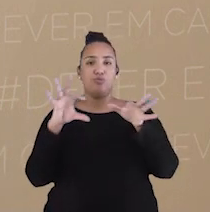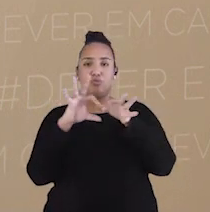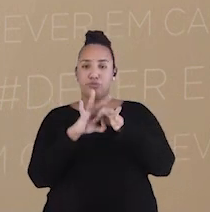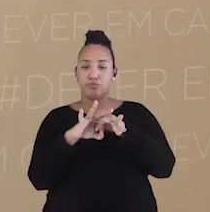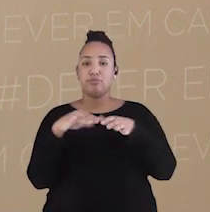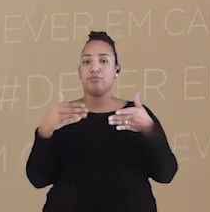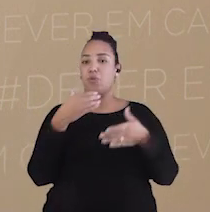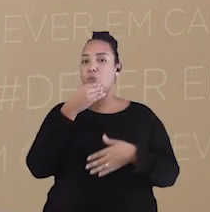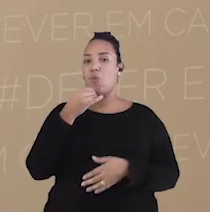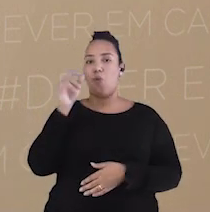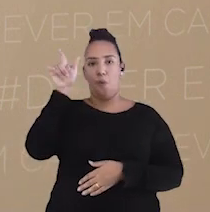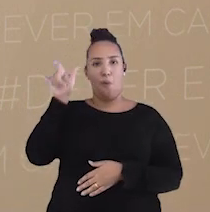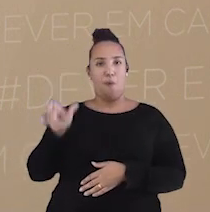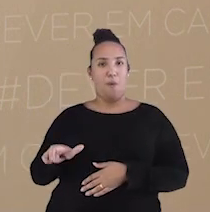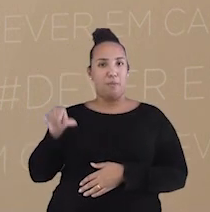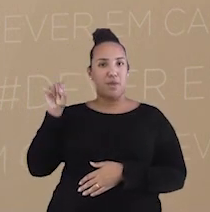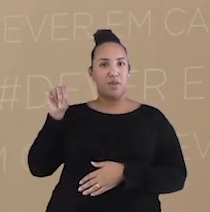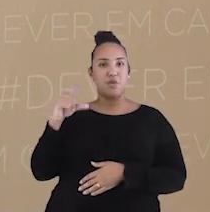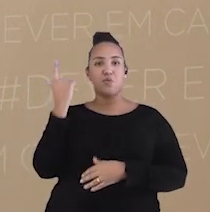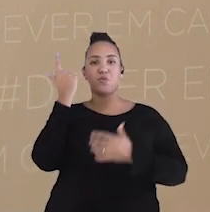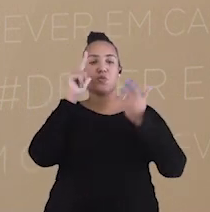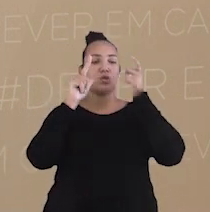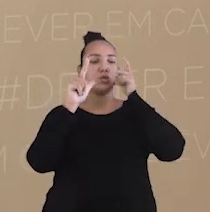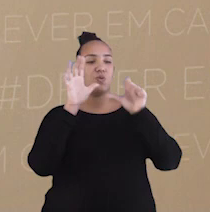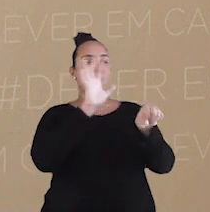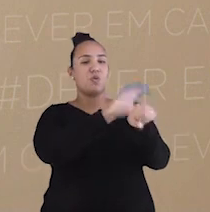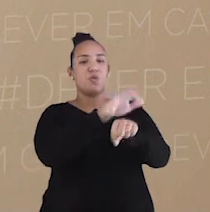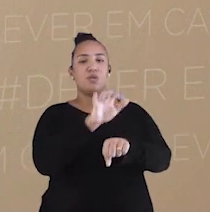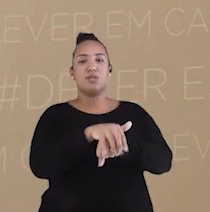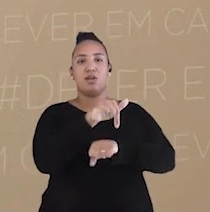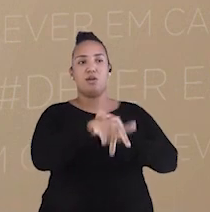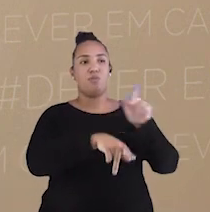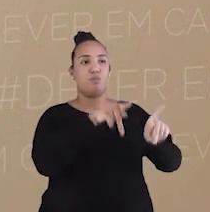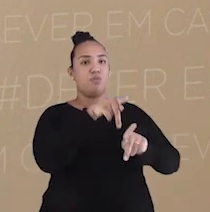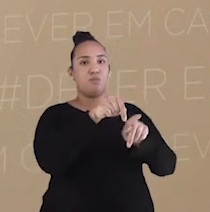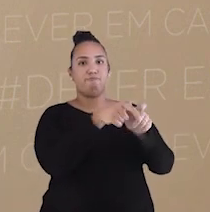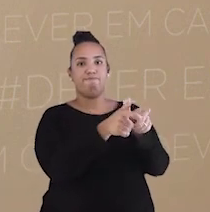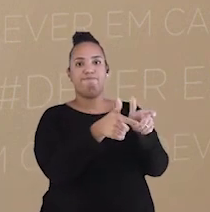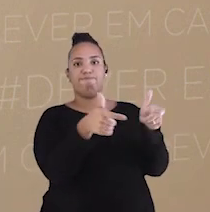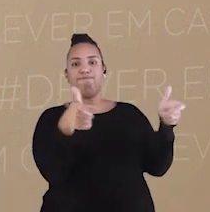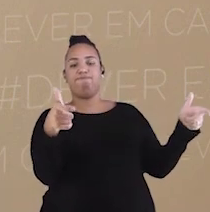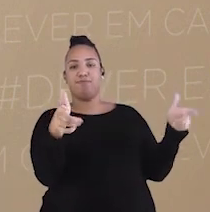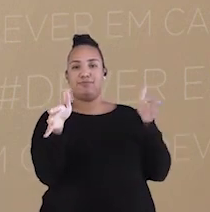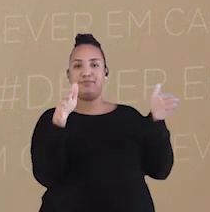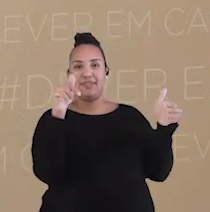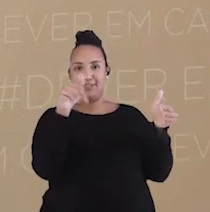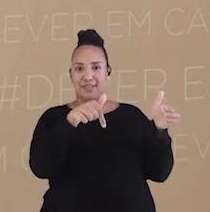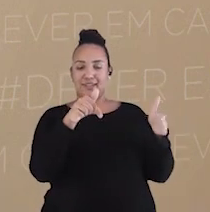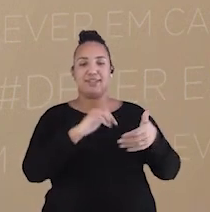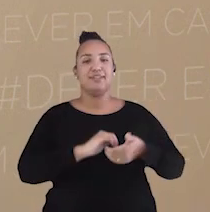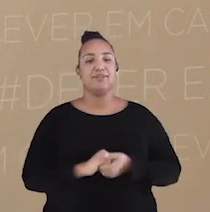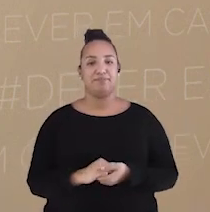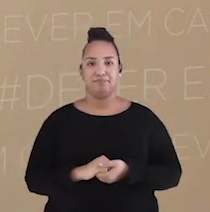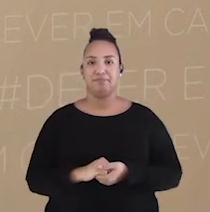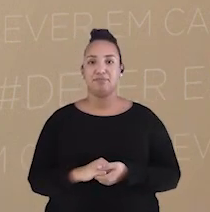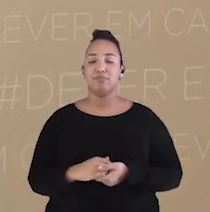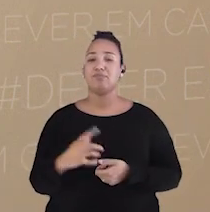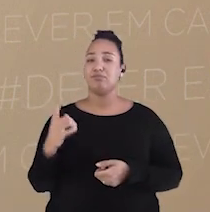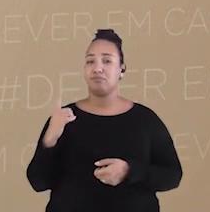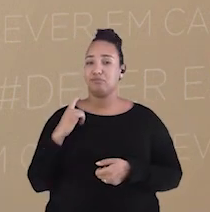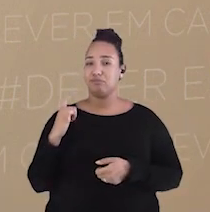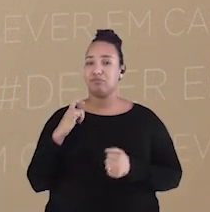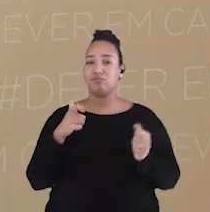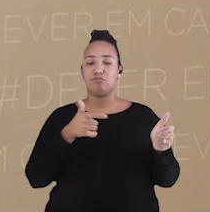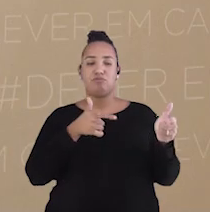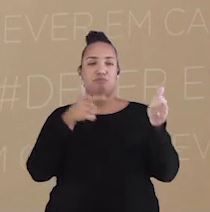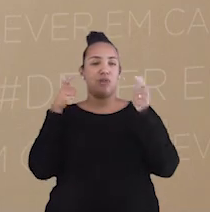astecas, Cortés conquistou uma das mais populosas cidades do mundo à sua época. Eles contavam com